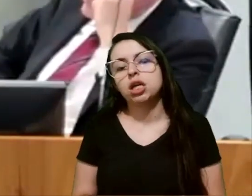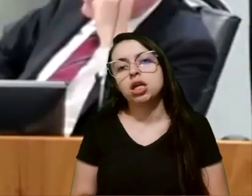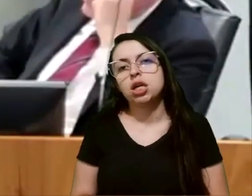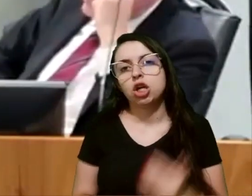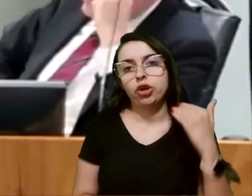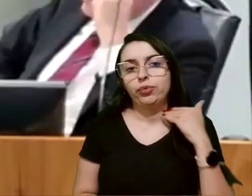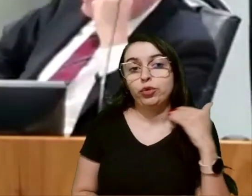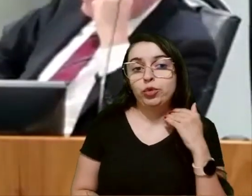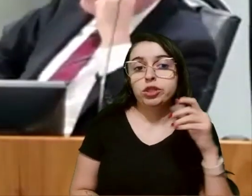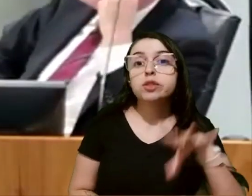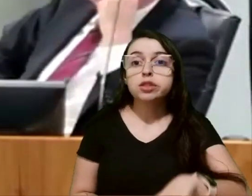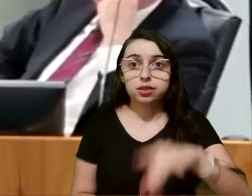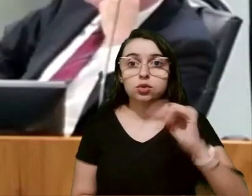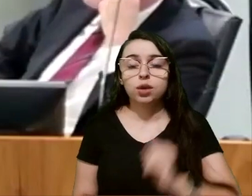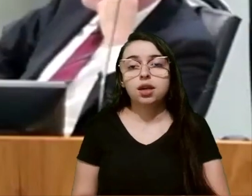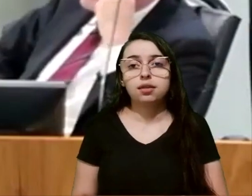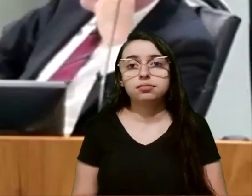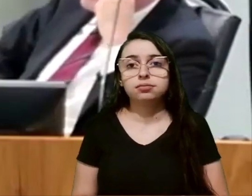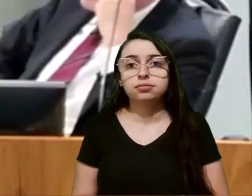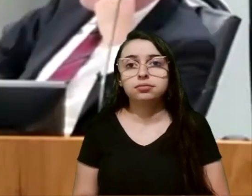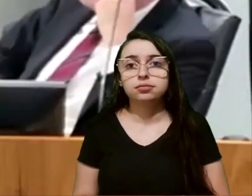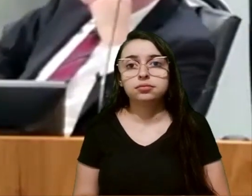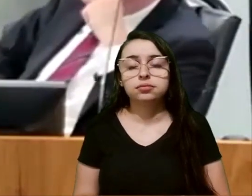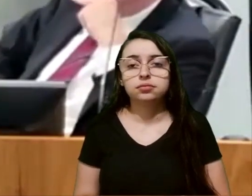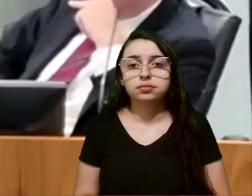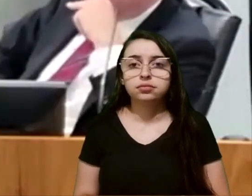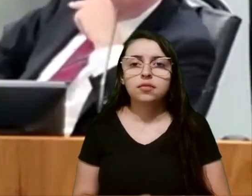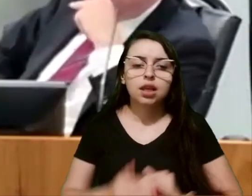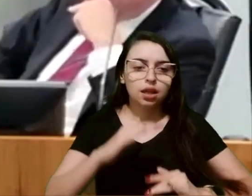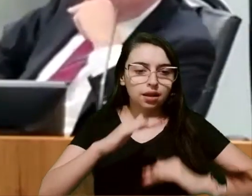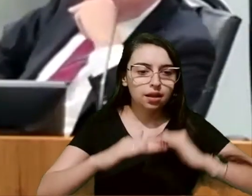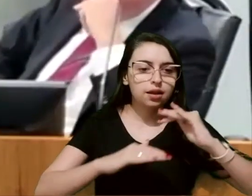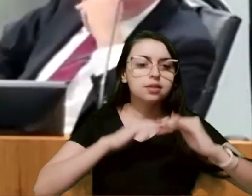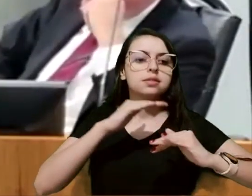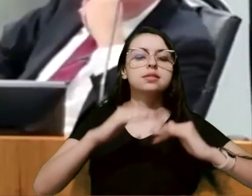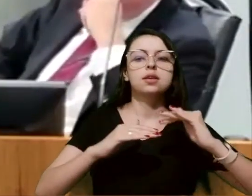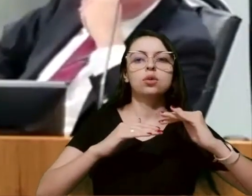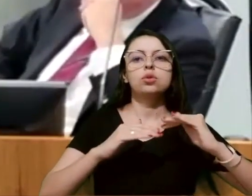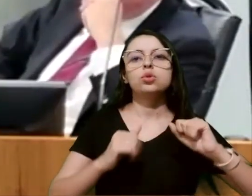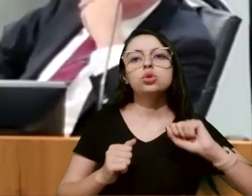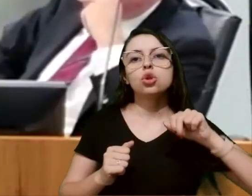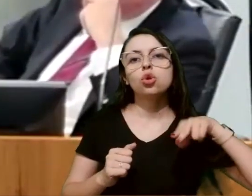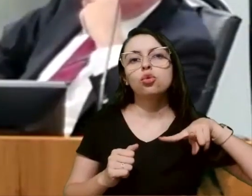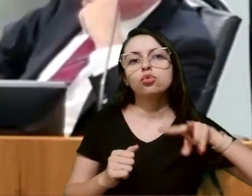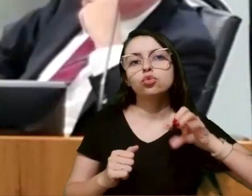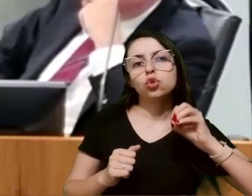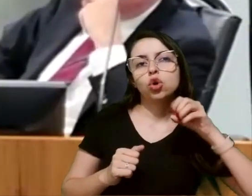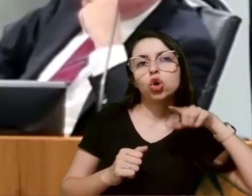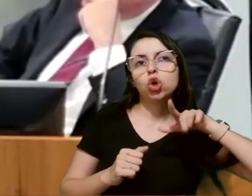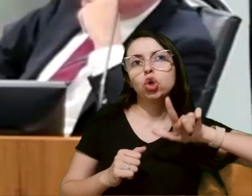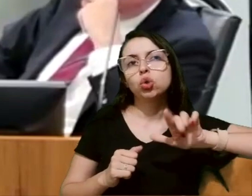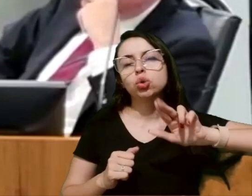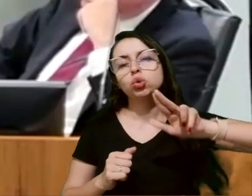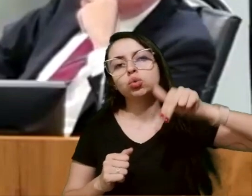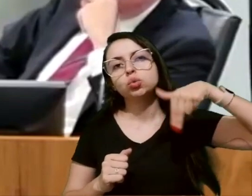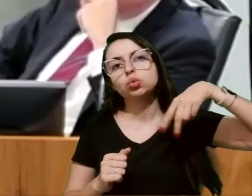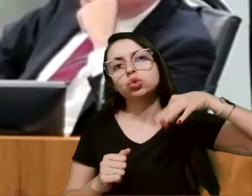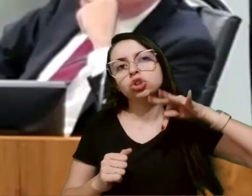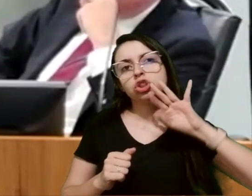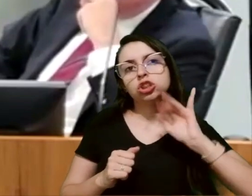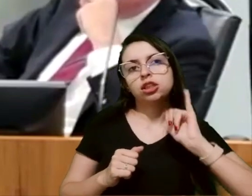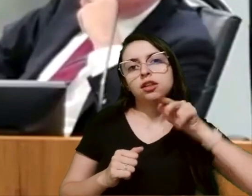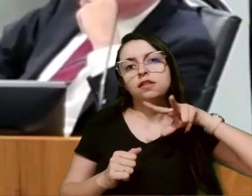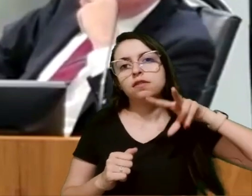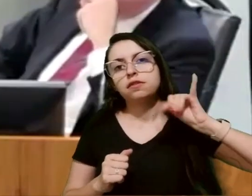Então, no fundo, é o juiz que está tomando a decisão, e aí você conversa. E aí a volatilidade aumentou de novo um pouco. E a gente cai na questão da